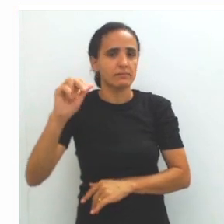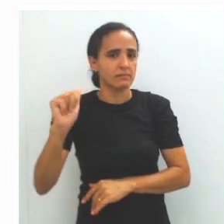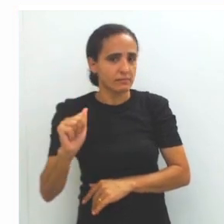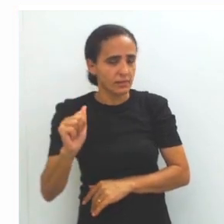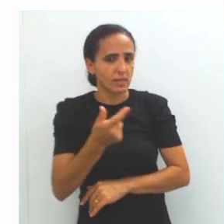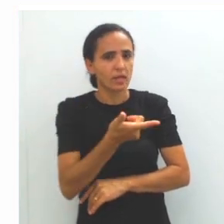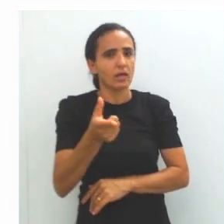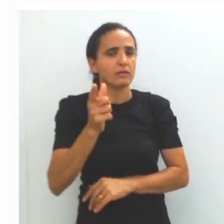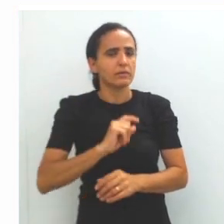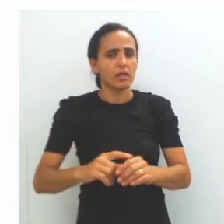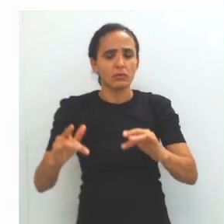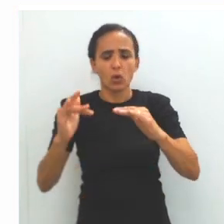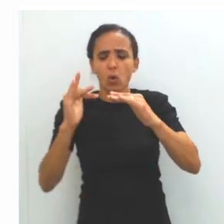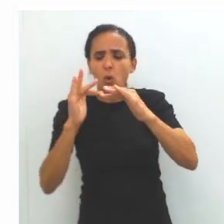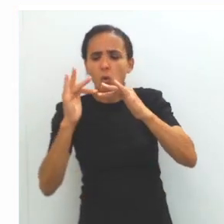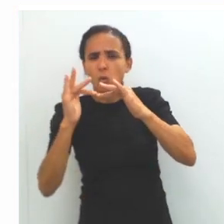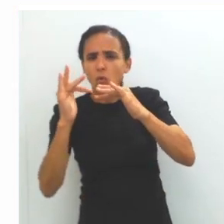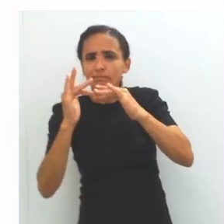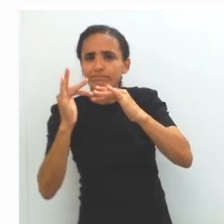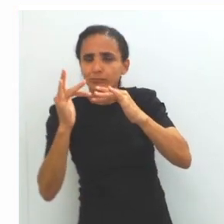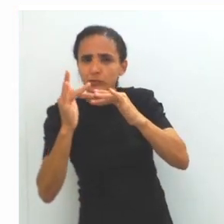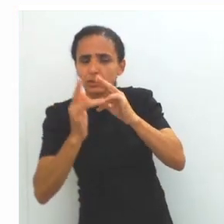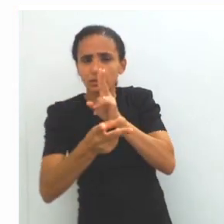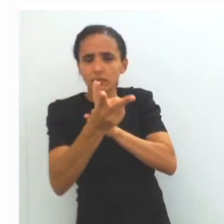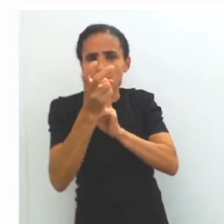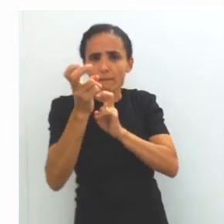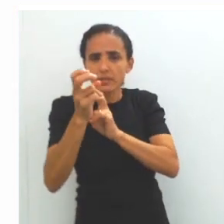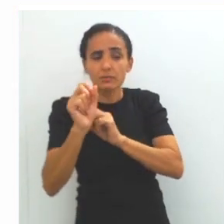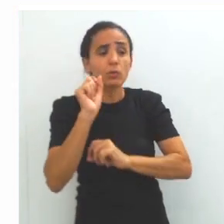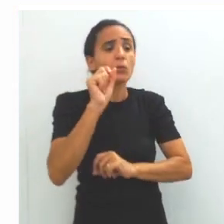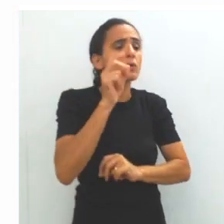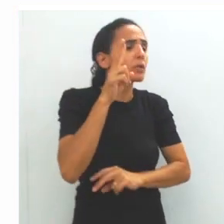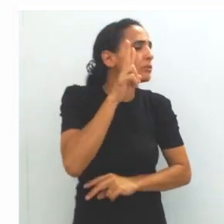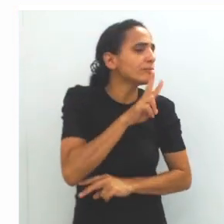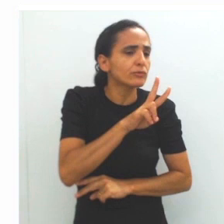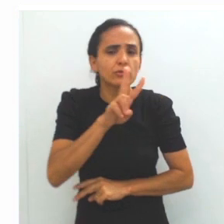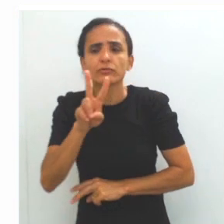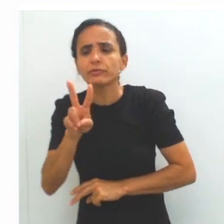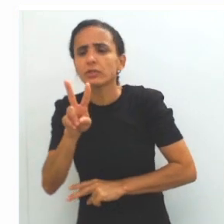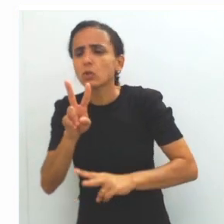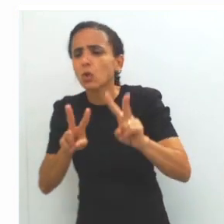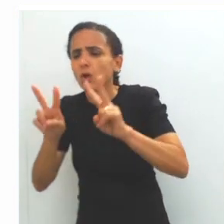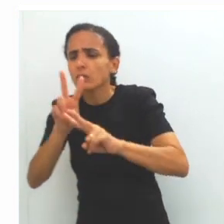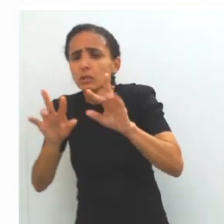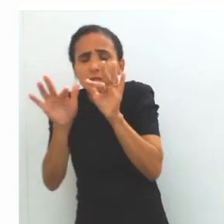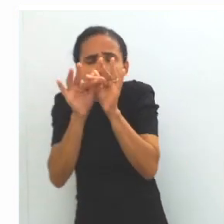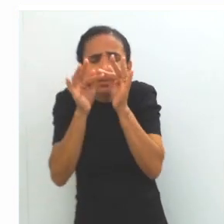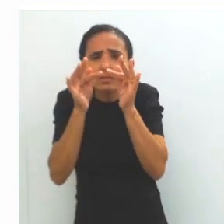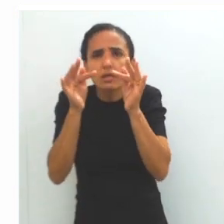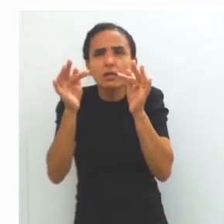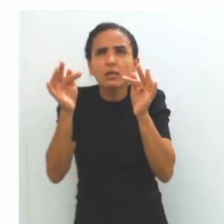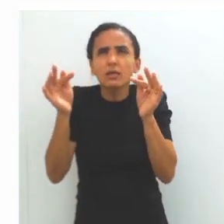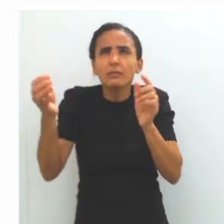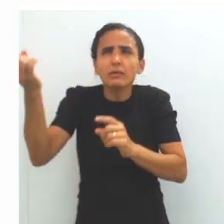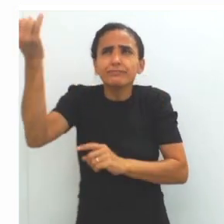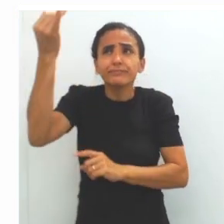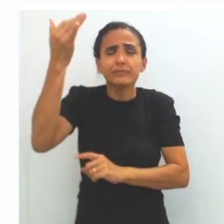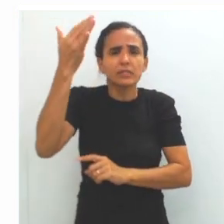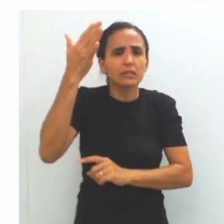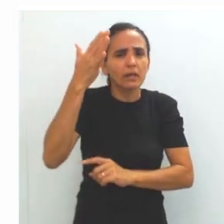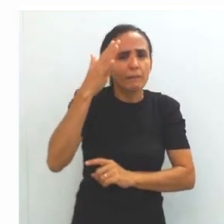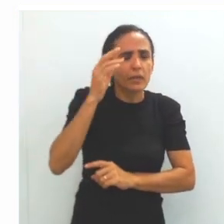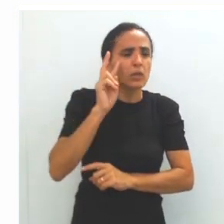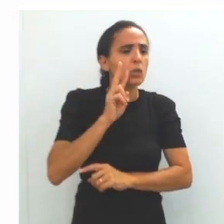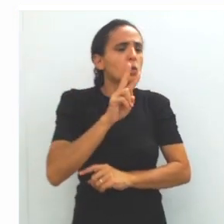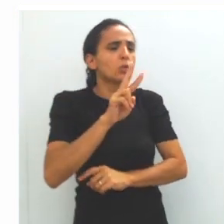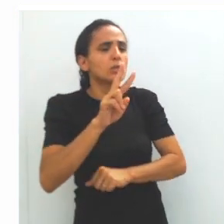a retina tem células que identificam esse objeto. Células sensíveis à luz. Células